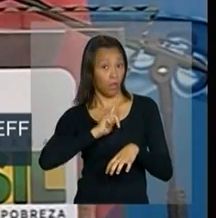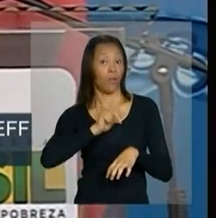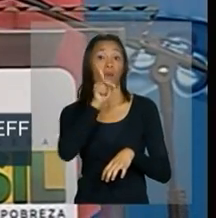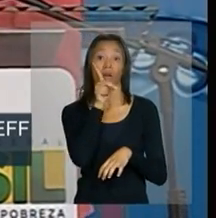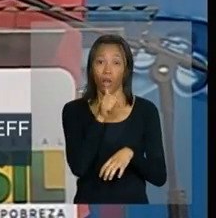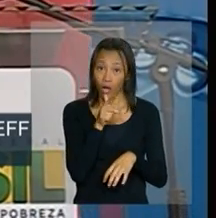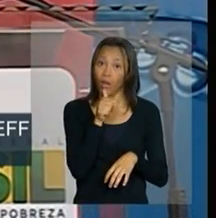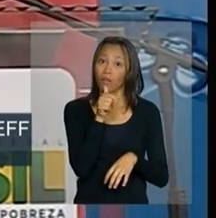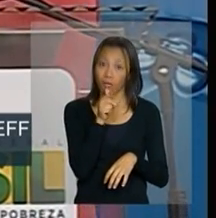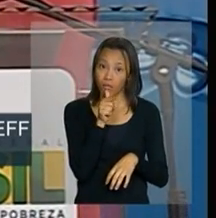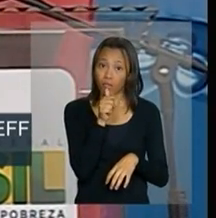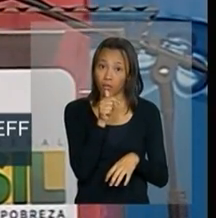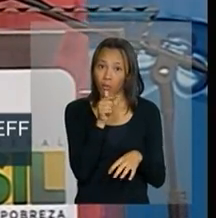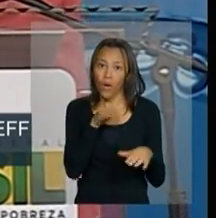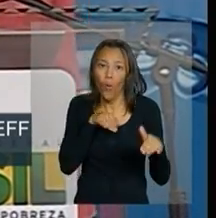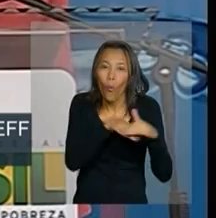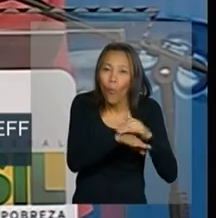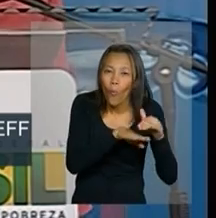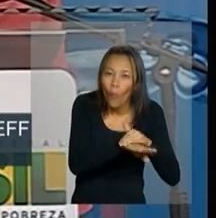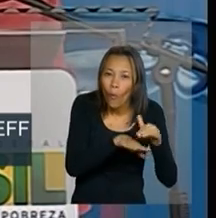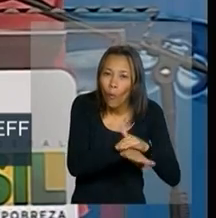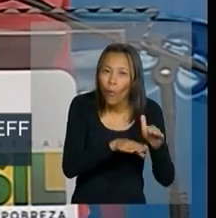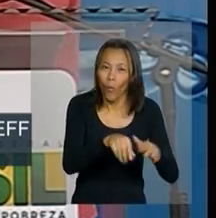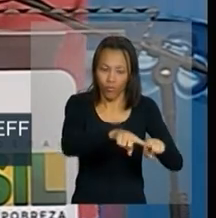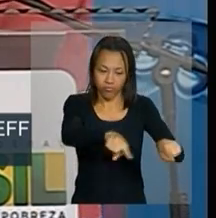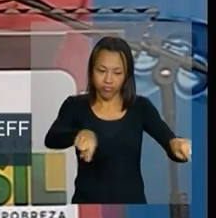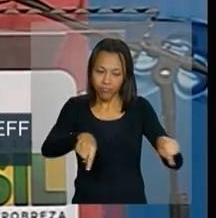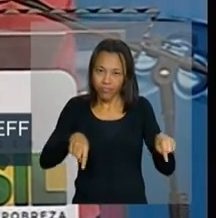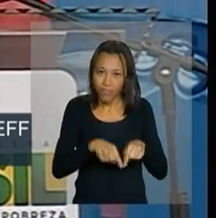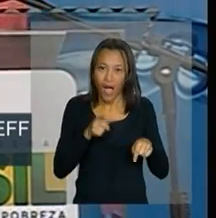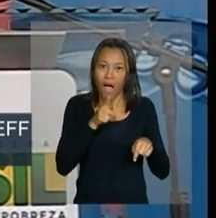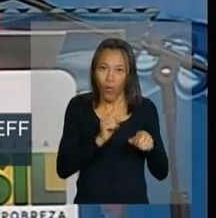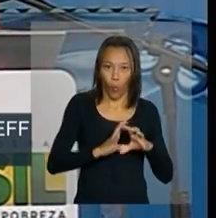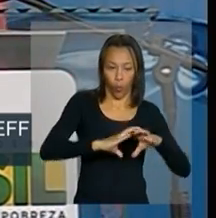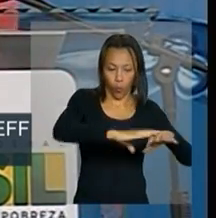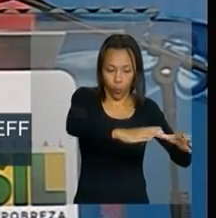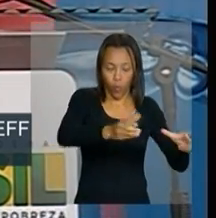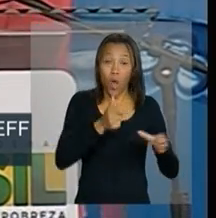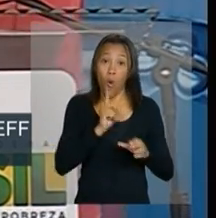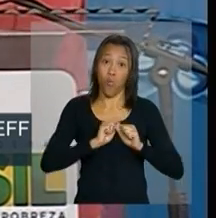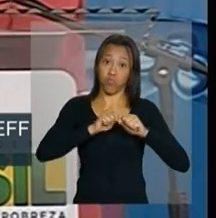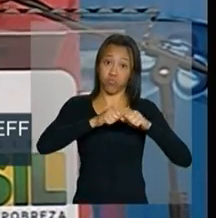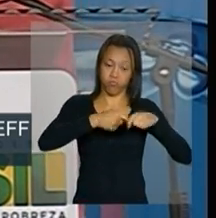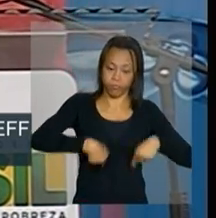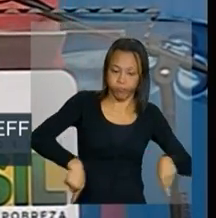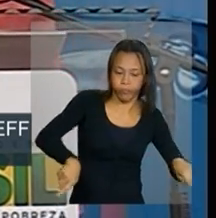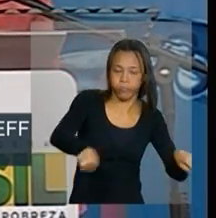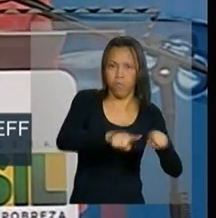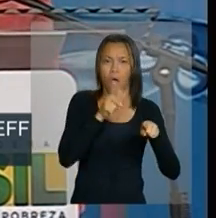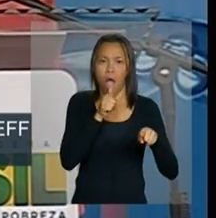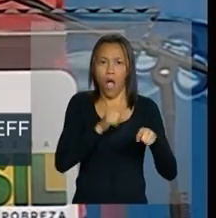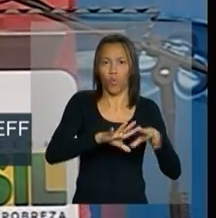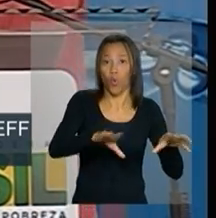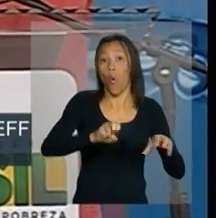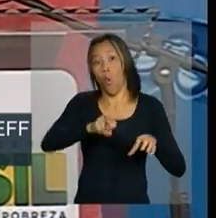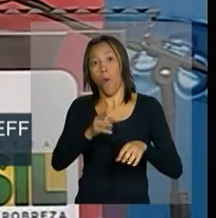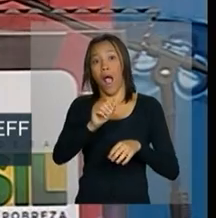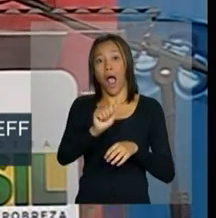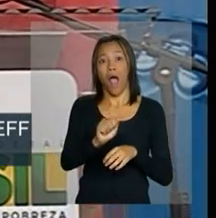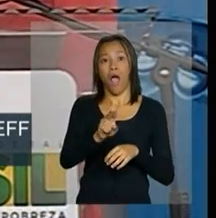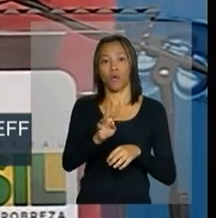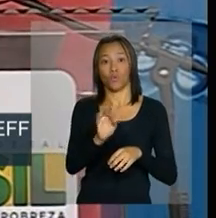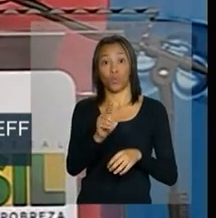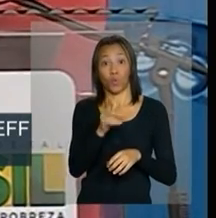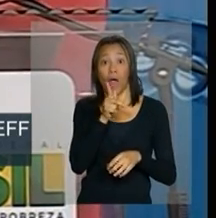água estocada, que a gente tenha um açude, que a gente tenha uma adutora para captar água